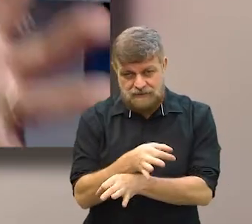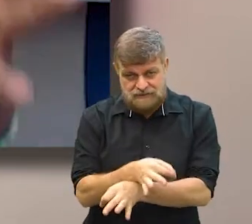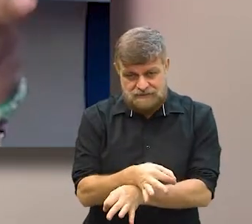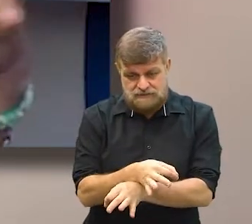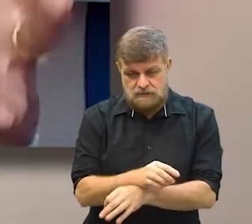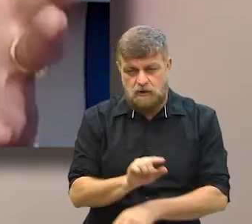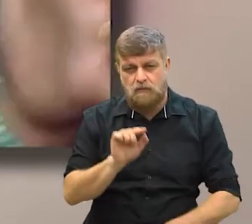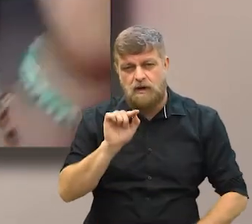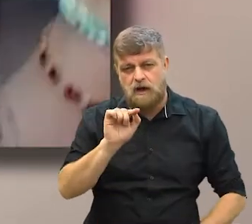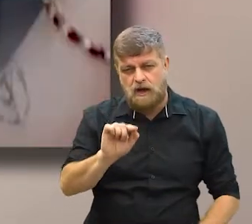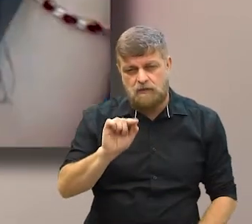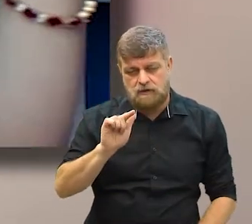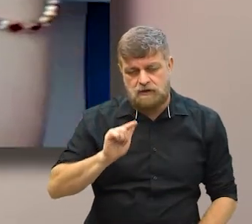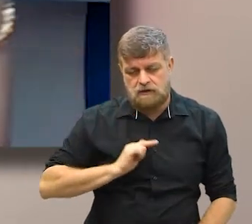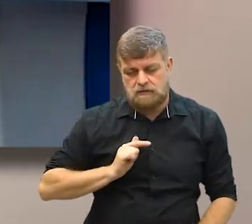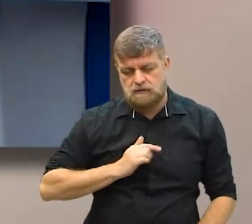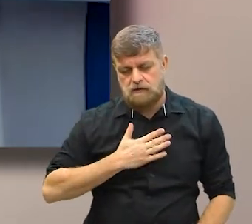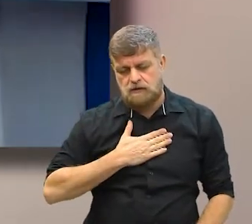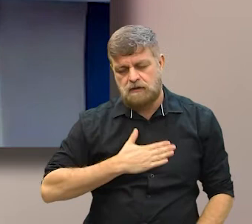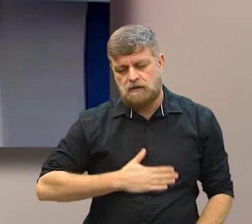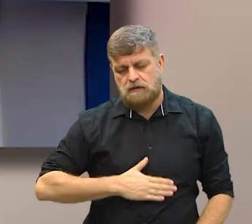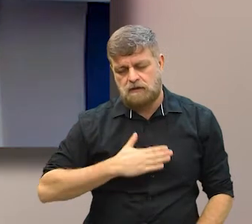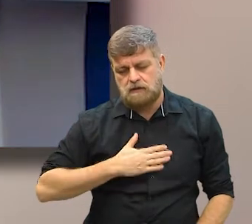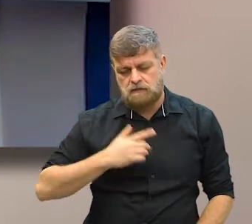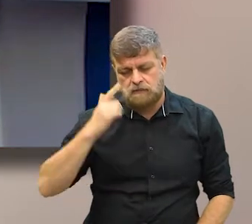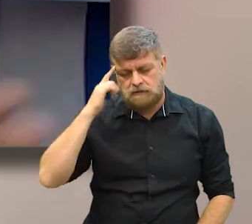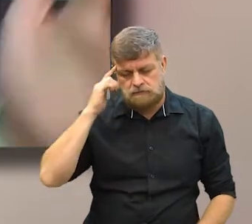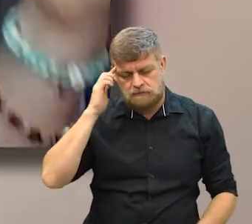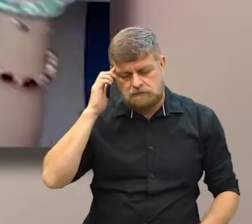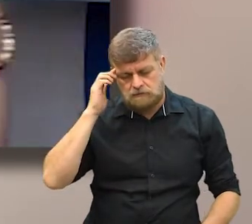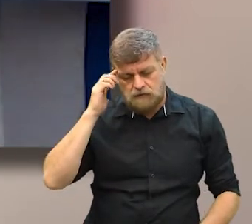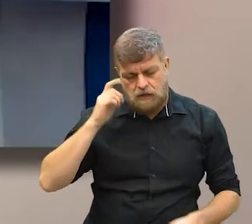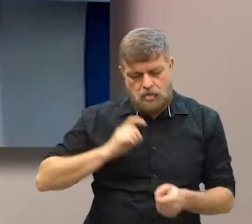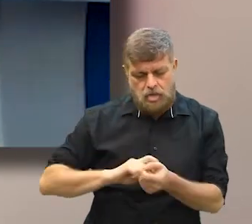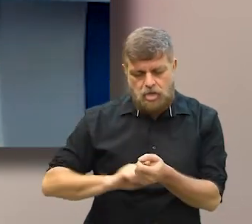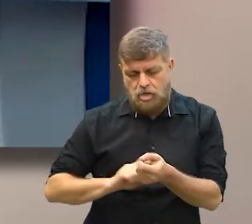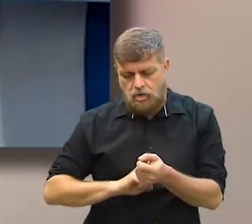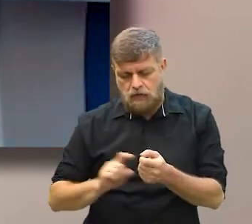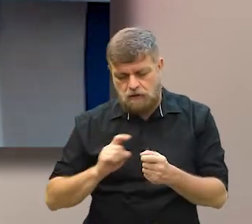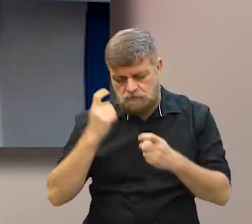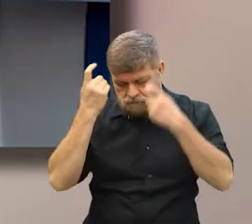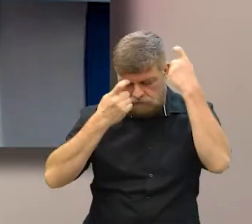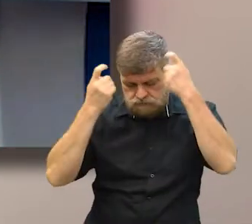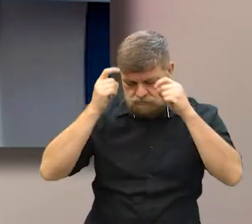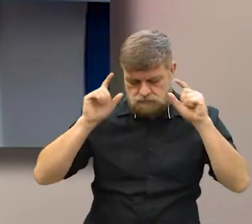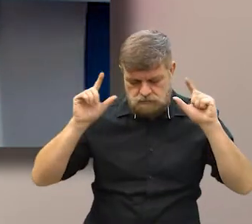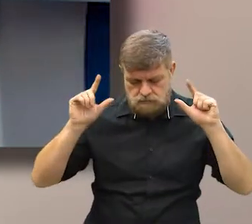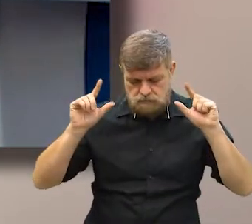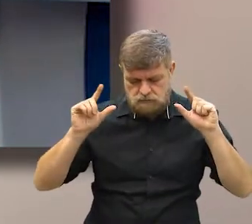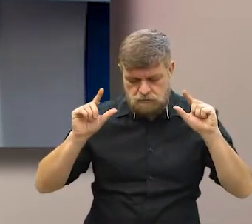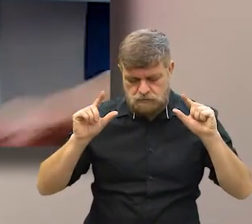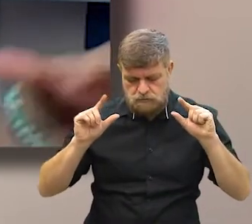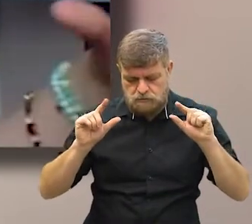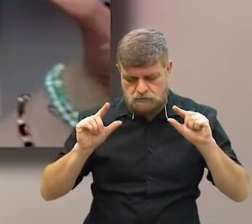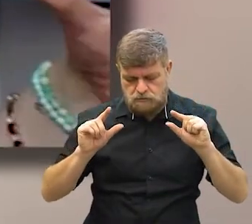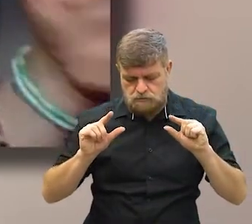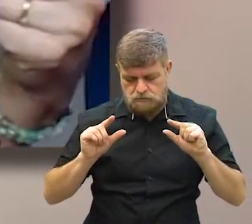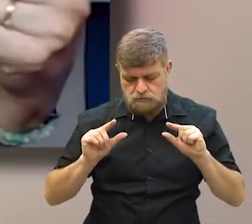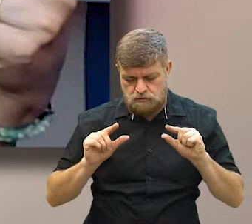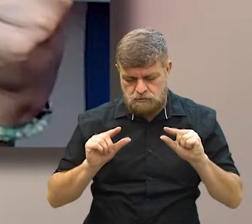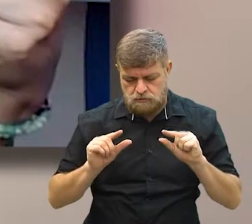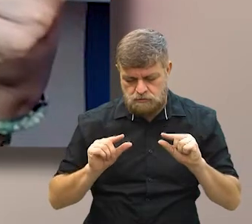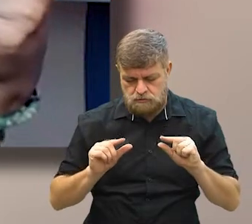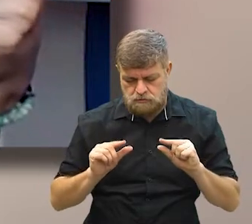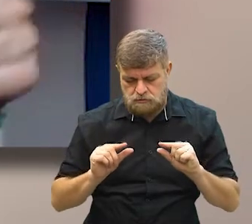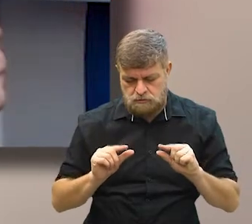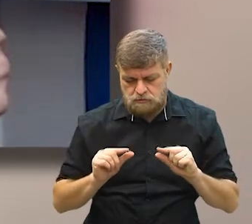meditação é justamente acalmar os pensamentos, reduzir o fluxo dos pensamentos. Então, se